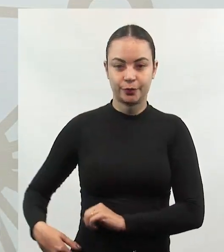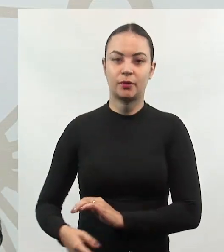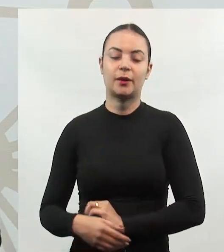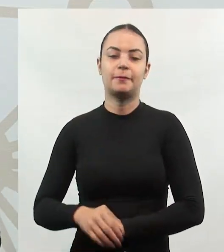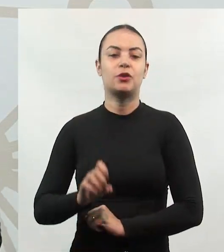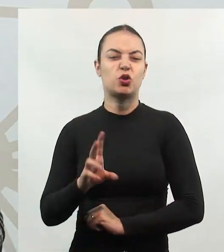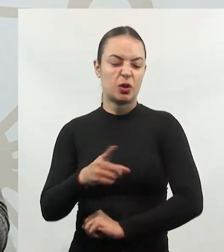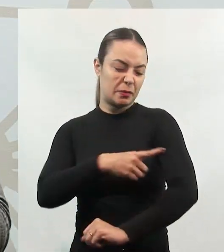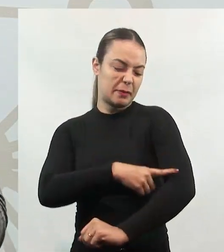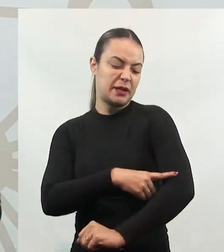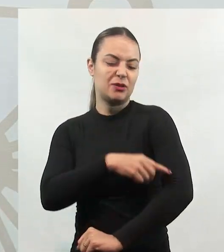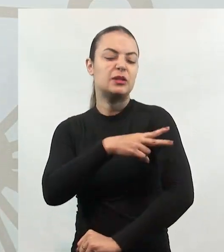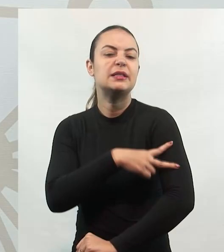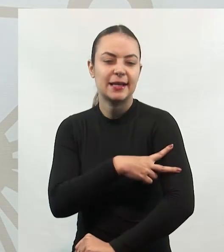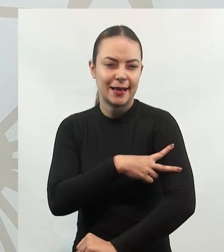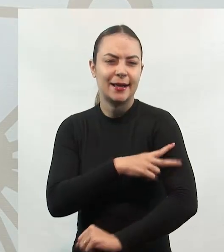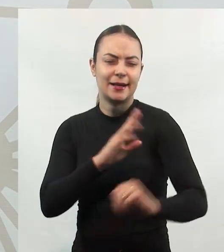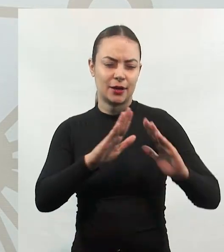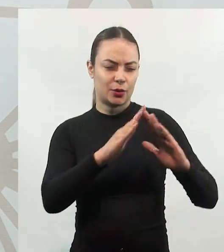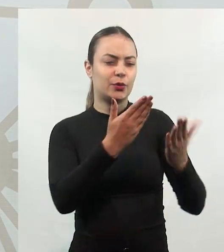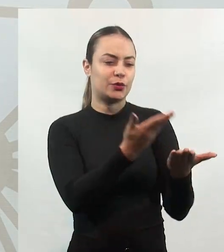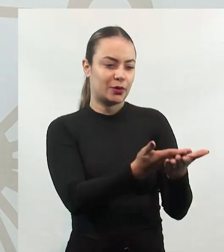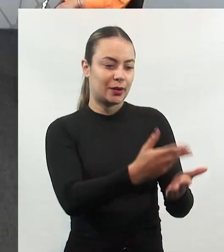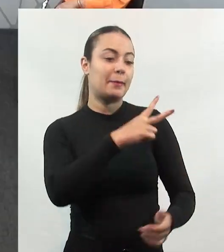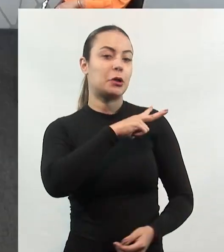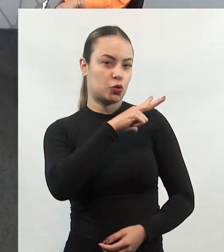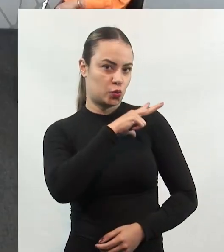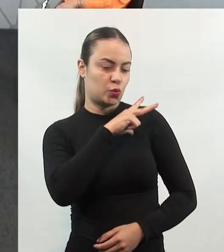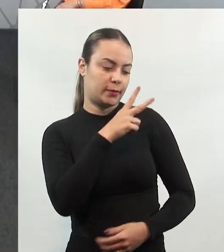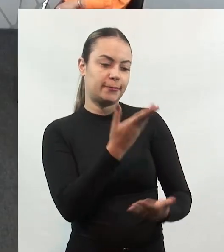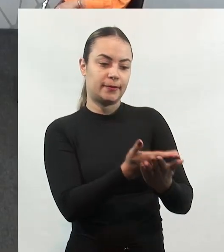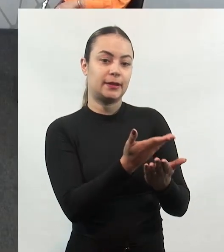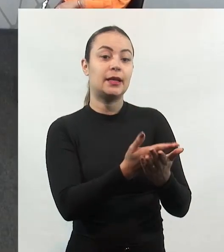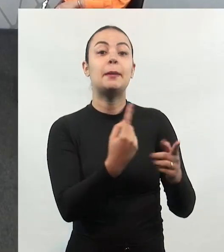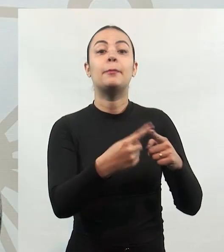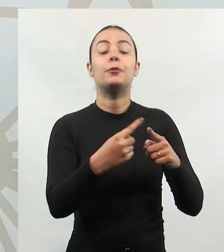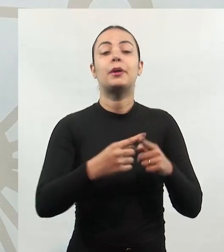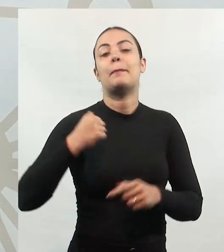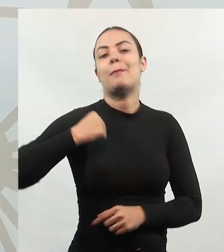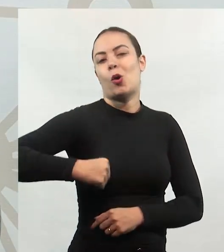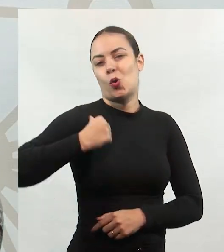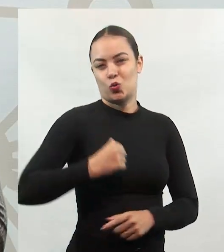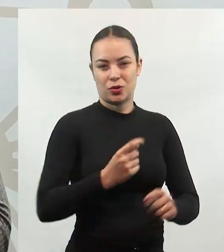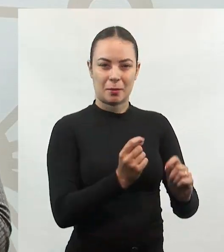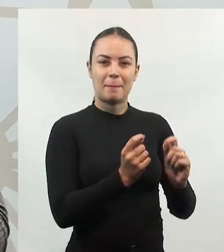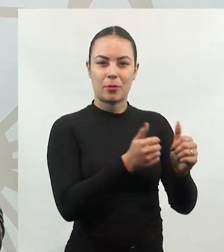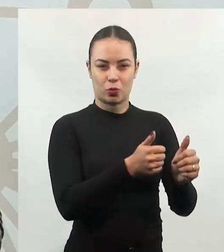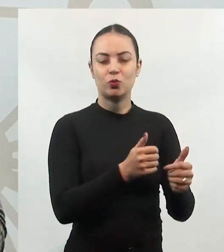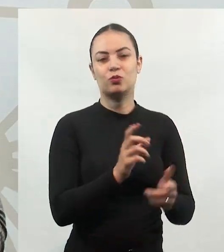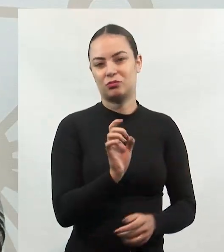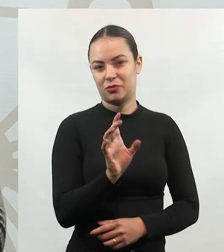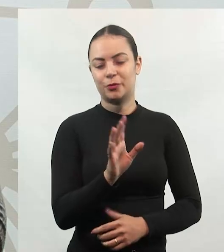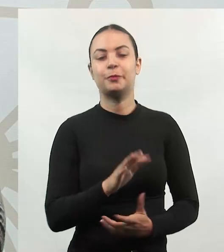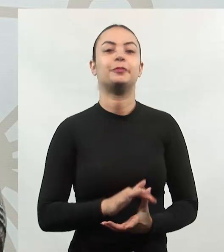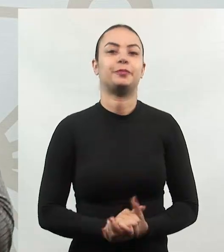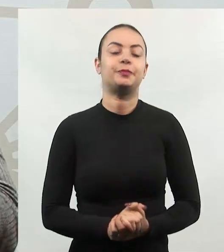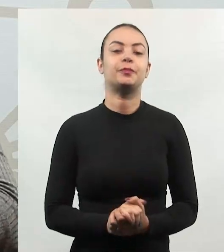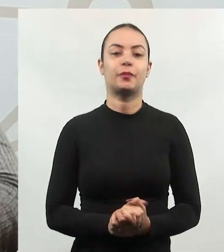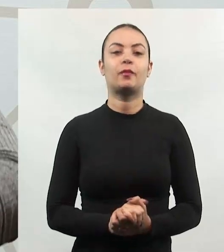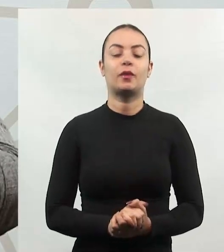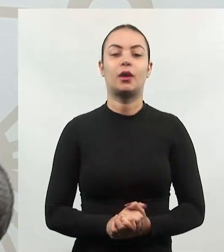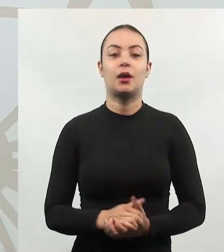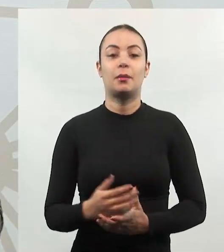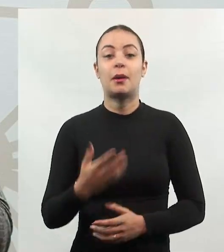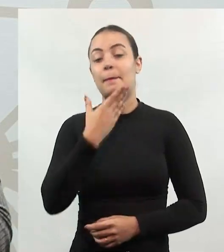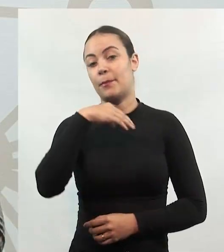na época, tinha esse benefício de ter uma bolsa. Então, primeira e segunda série eu estudei em escola particular,